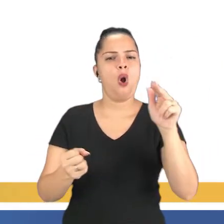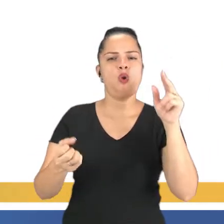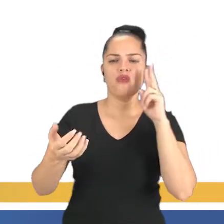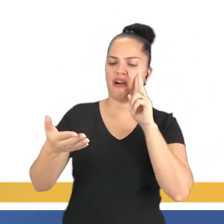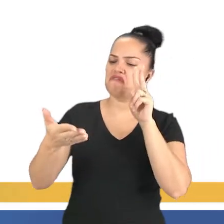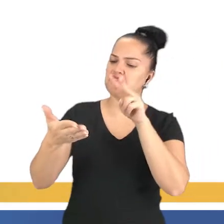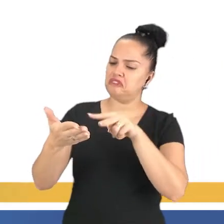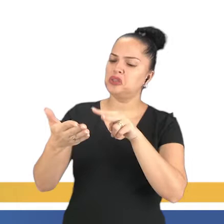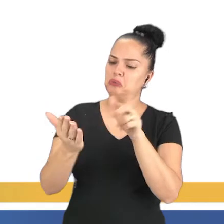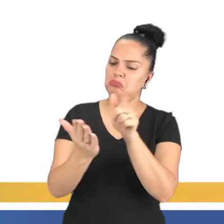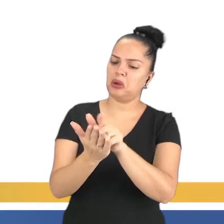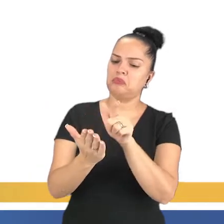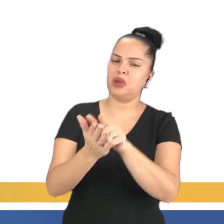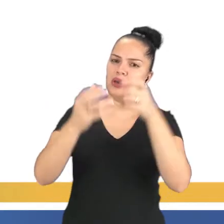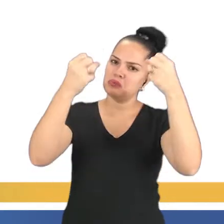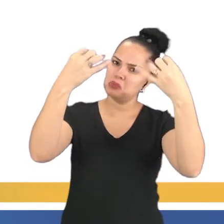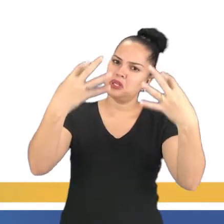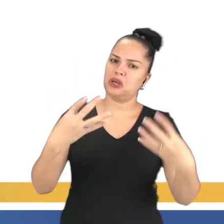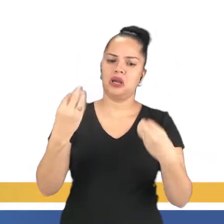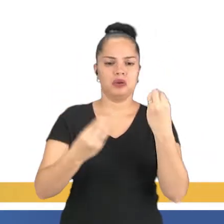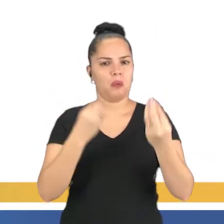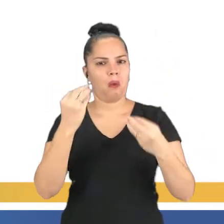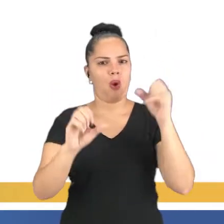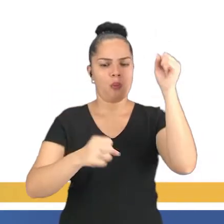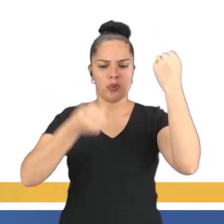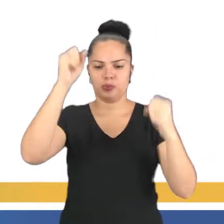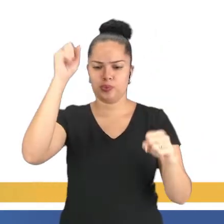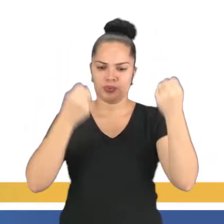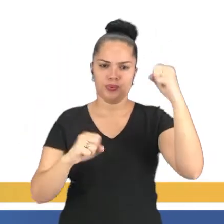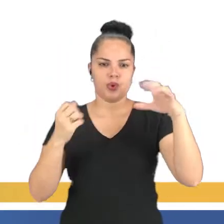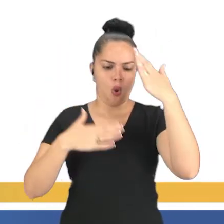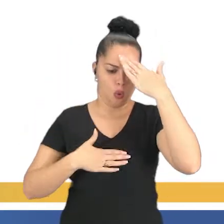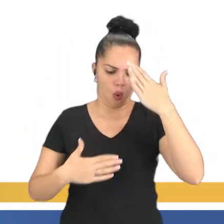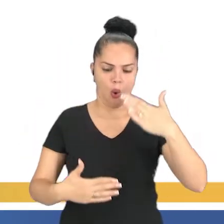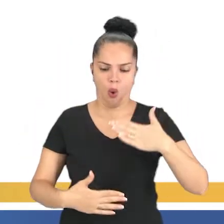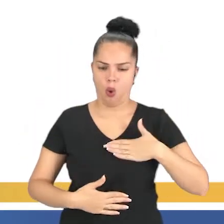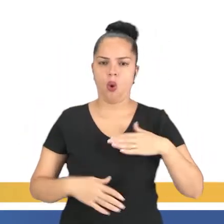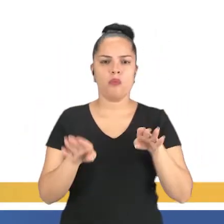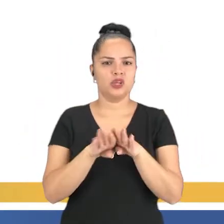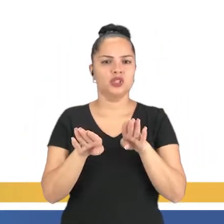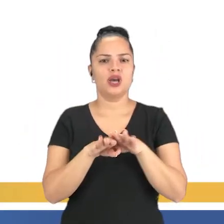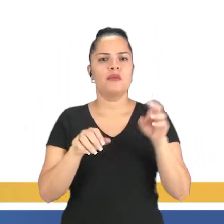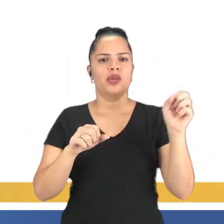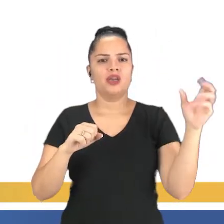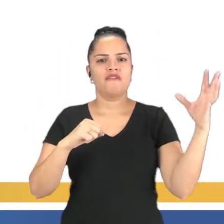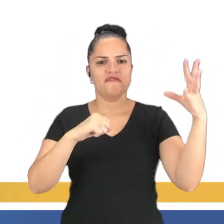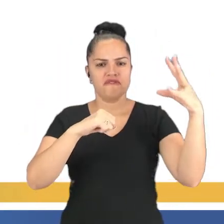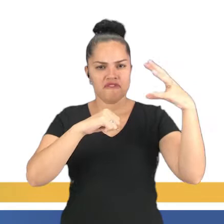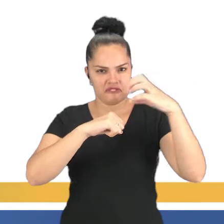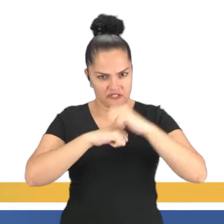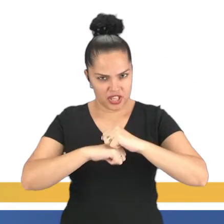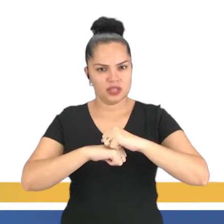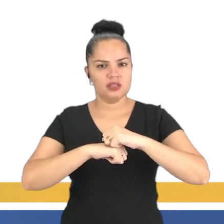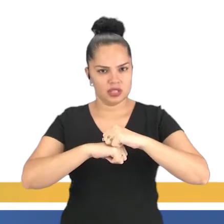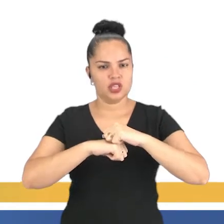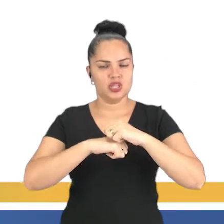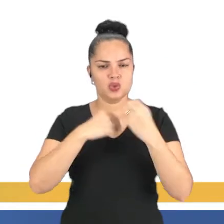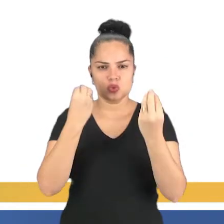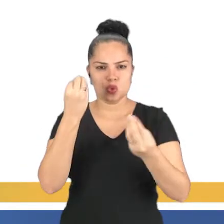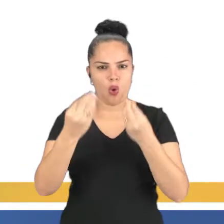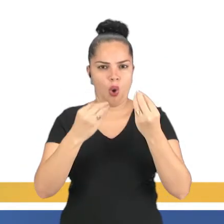explicação tanto do corpo humano, como é que funciona também a questão de um vírus, a propagação dele? São exemplos